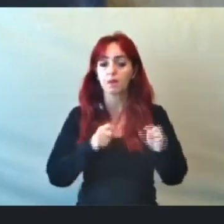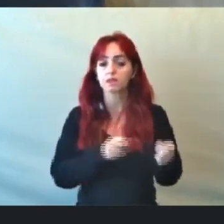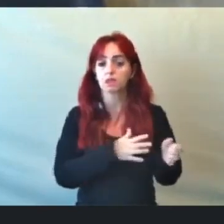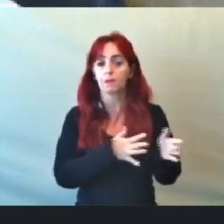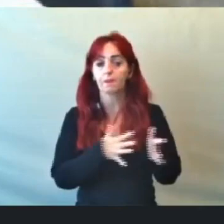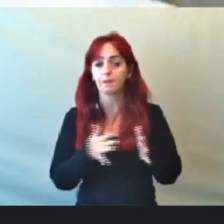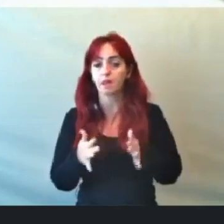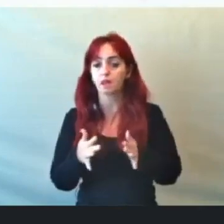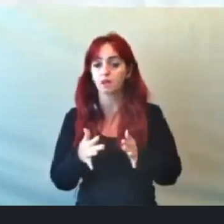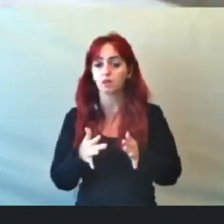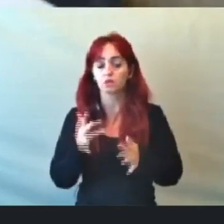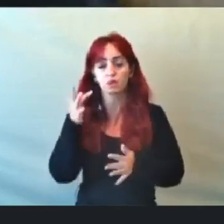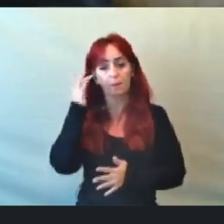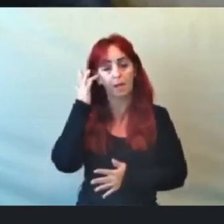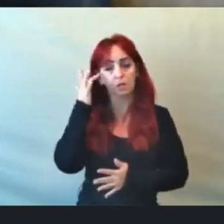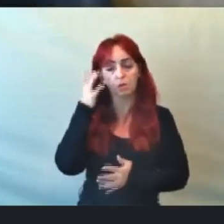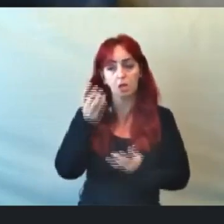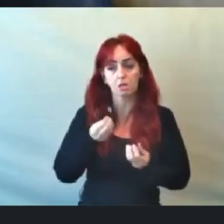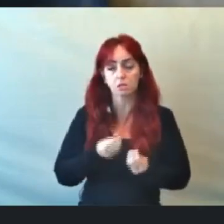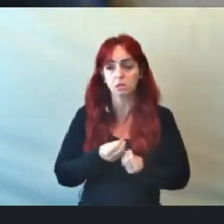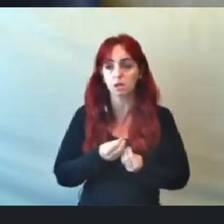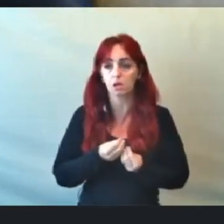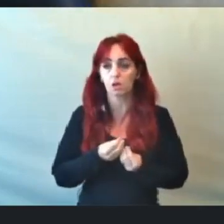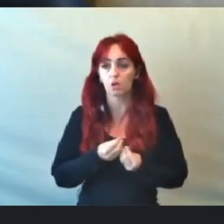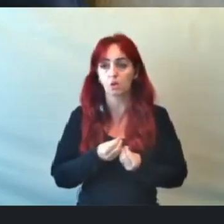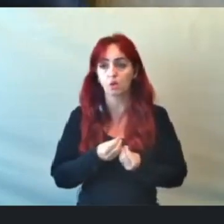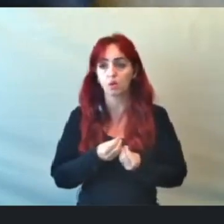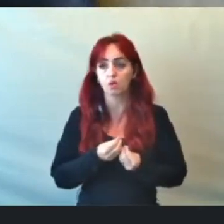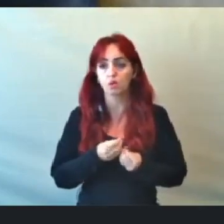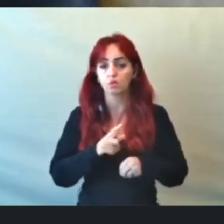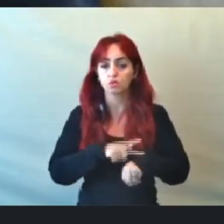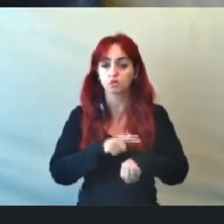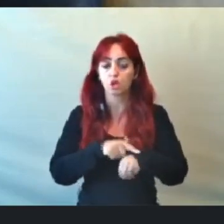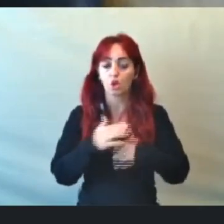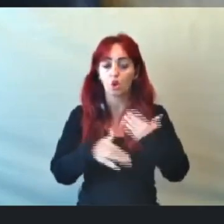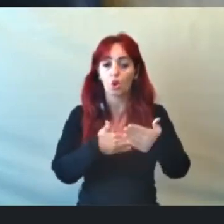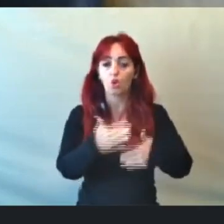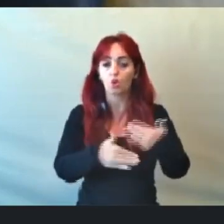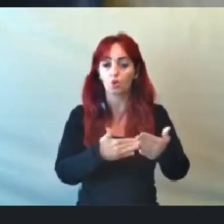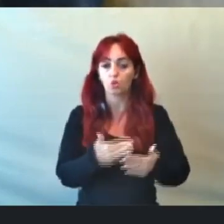médio a longo prazo. Obviamente, uma delas é